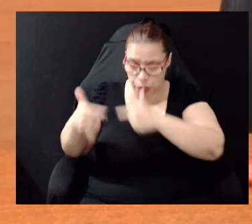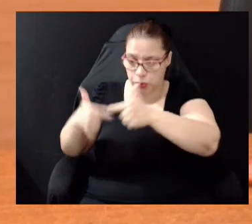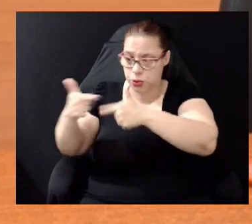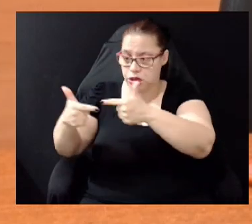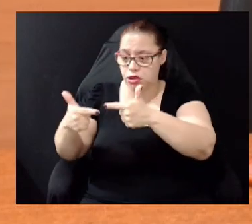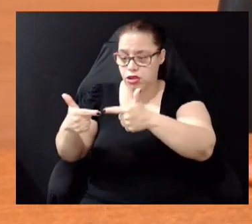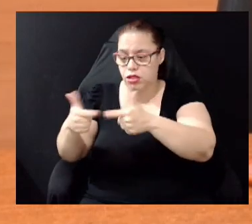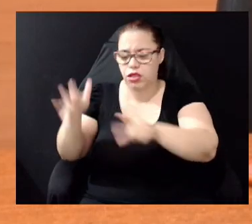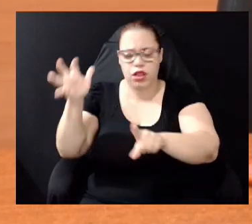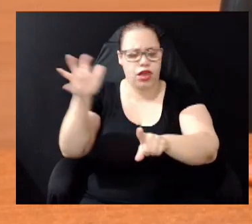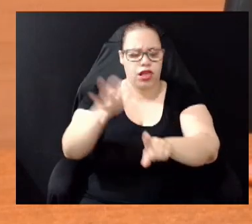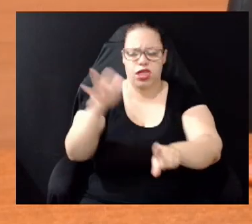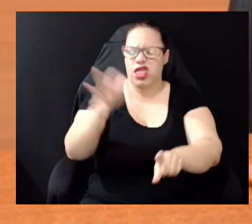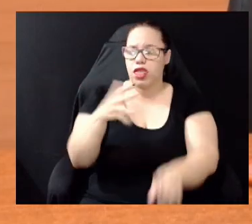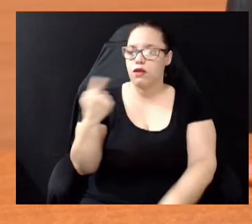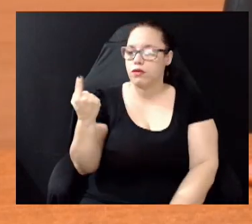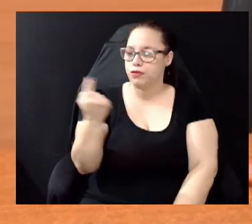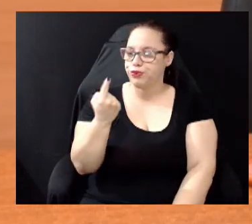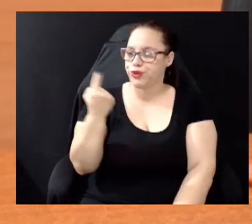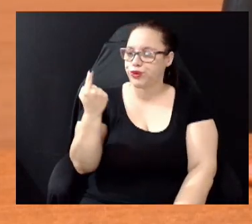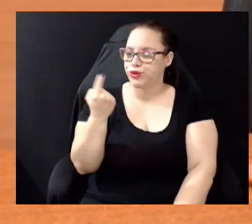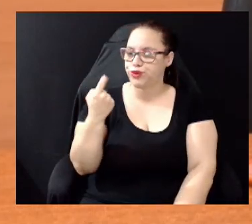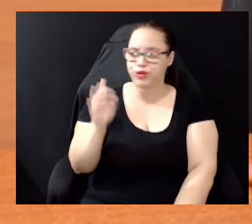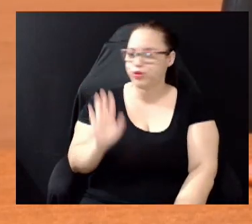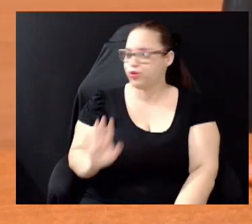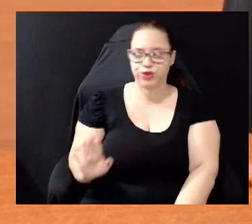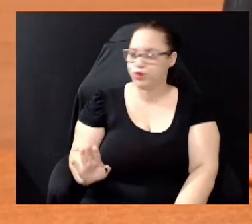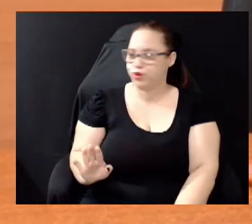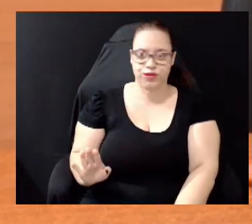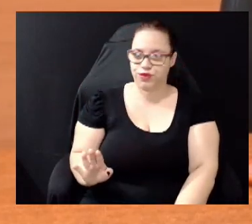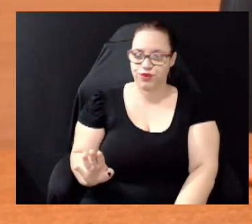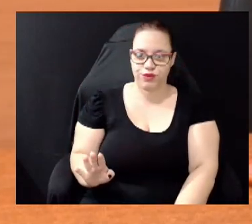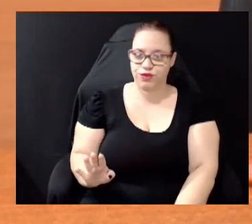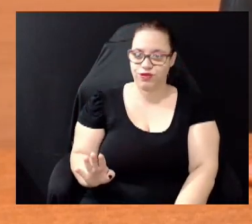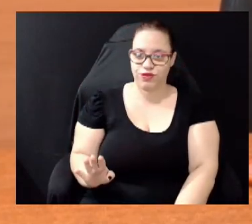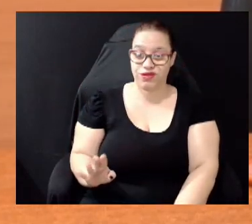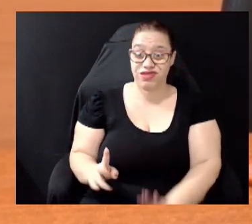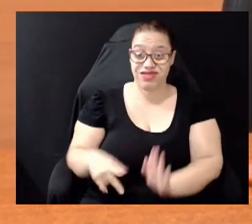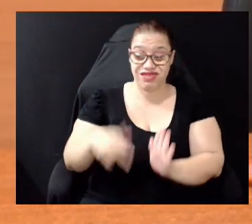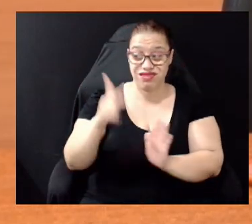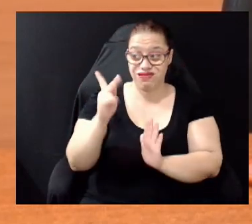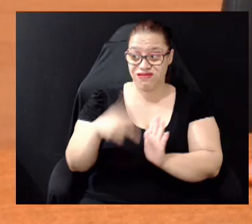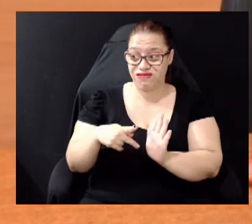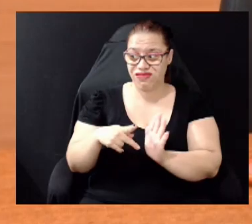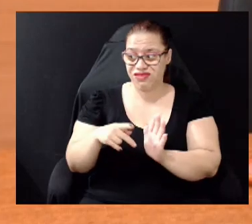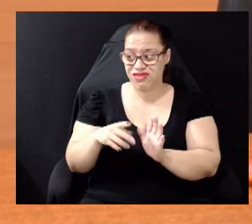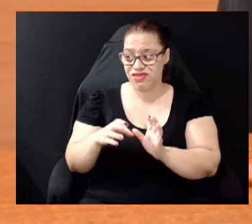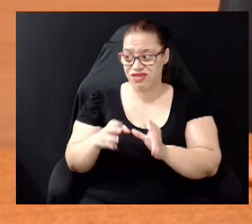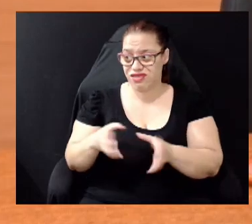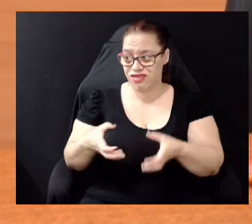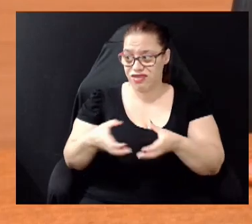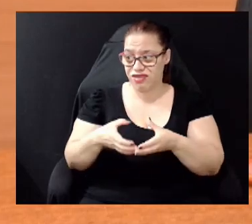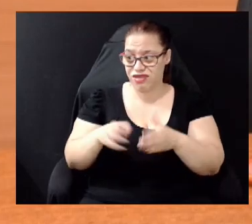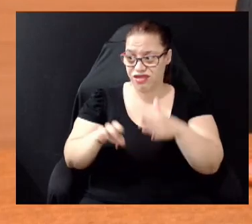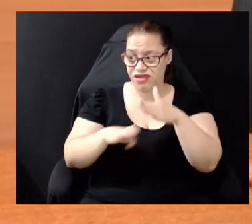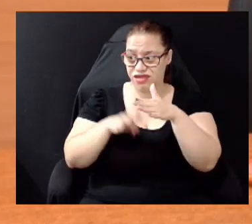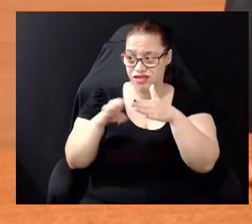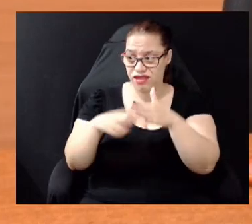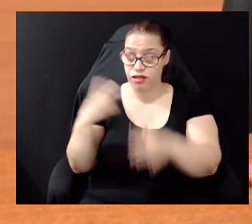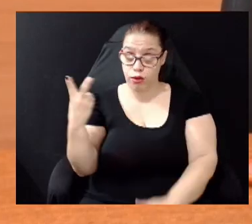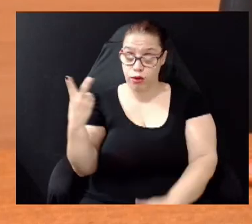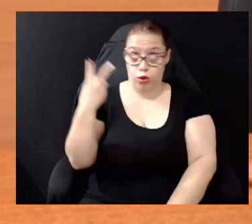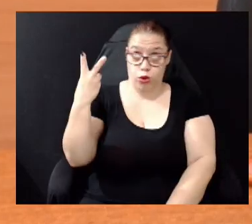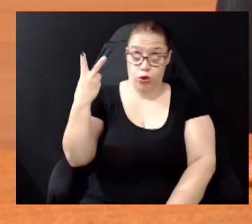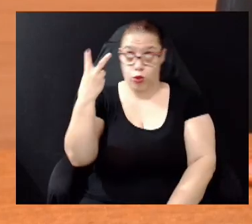é individual também, muitas vezes a própria estrutura organizacional do trabalho valoriza o assédio